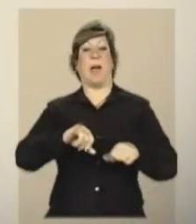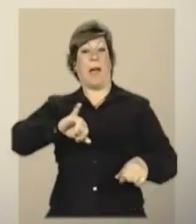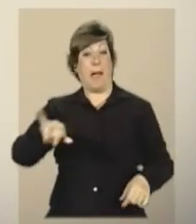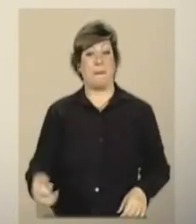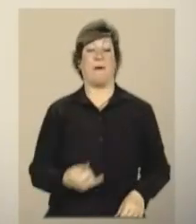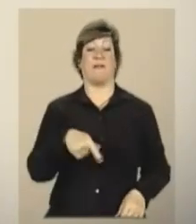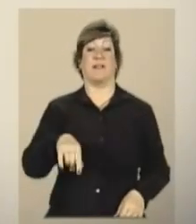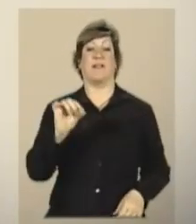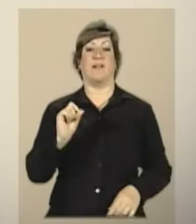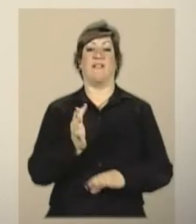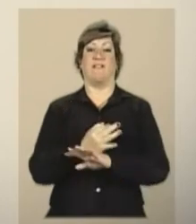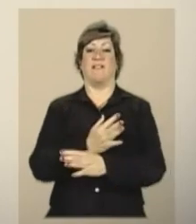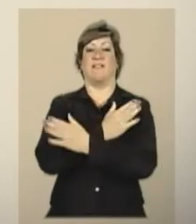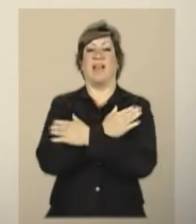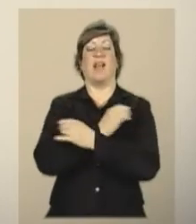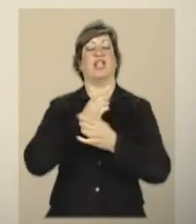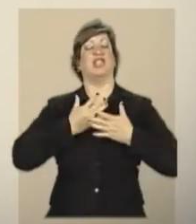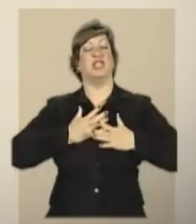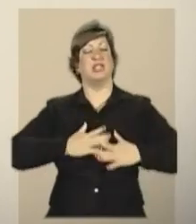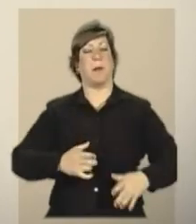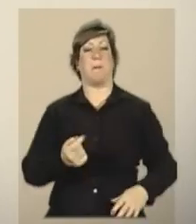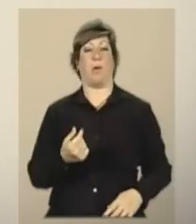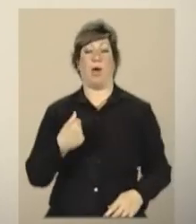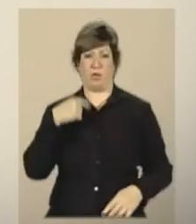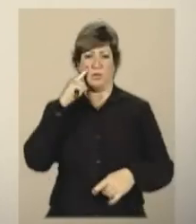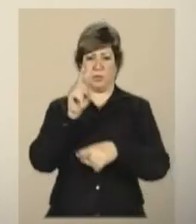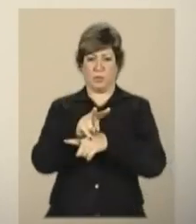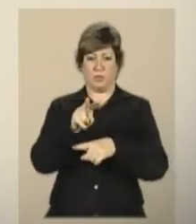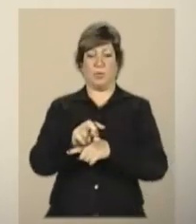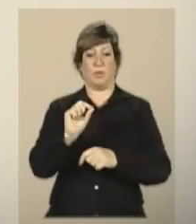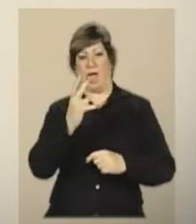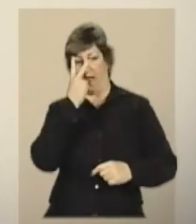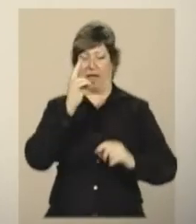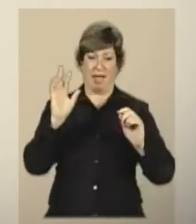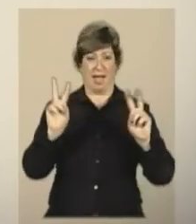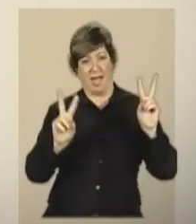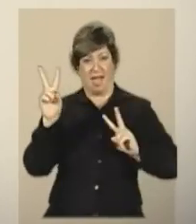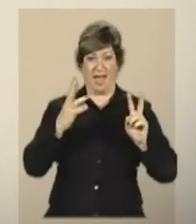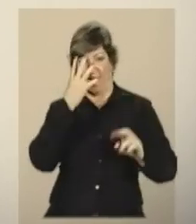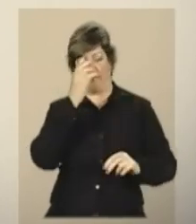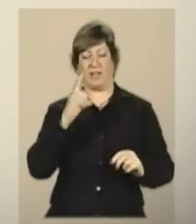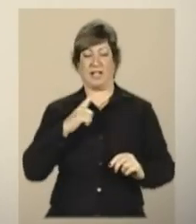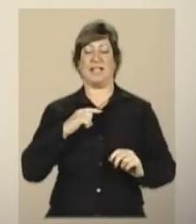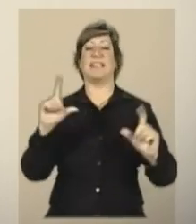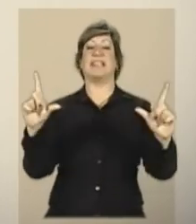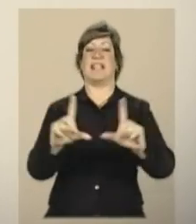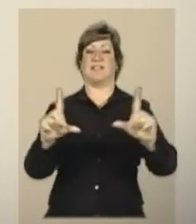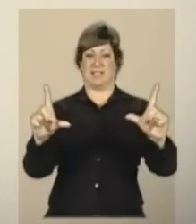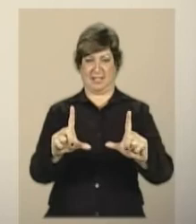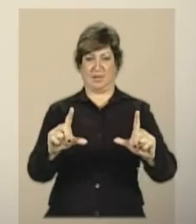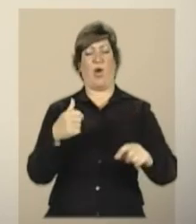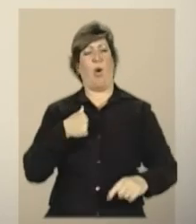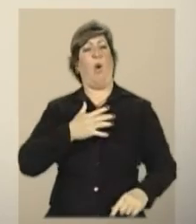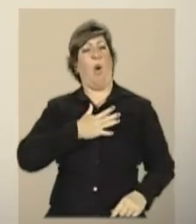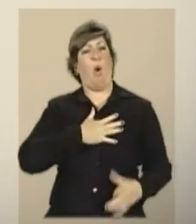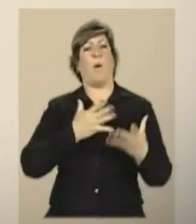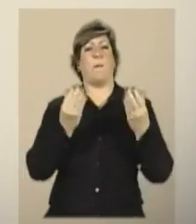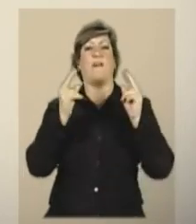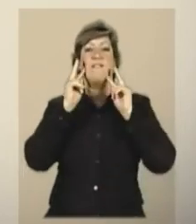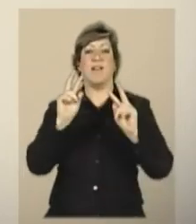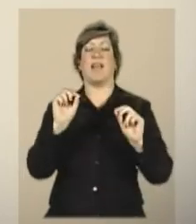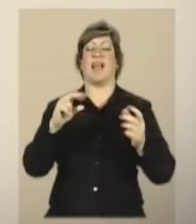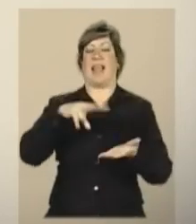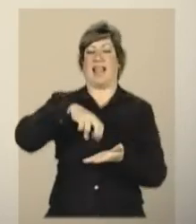aproveitando o feriado para descansar um pouco estou acompanhando a folia do carnaval pela televisão gosto muito de ver a alegria